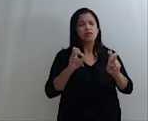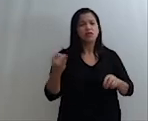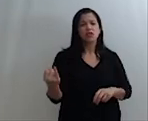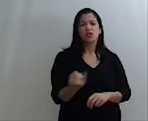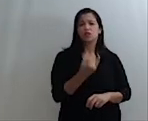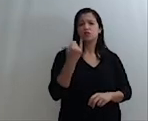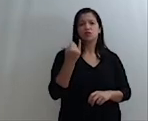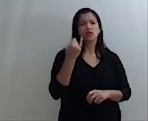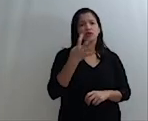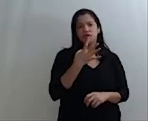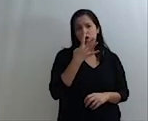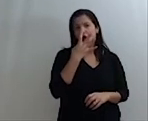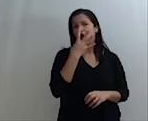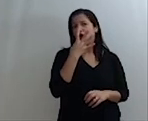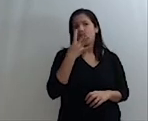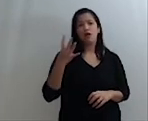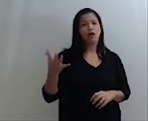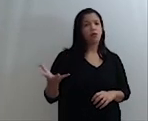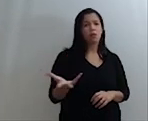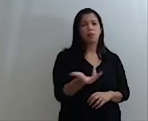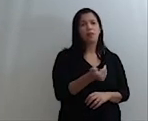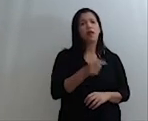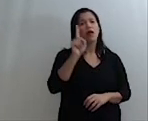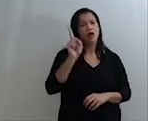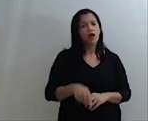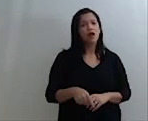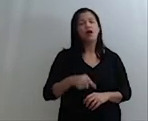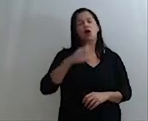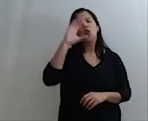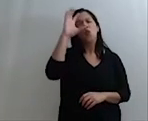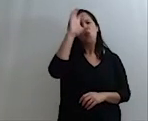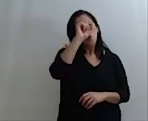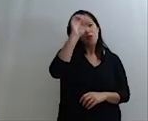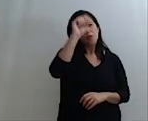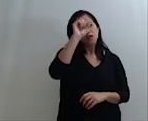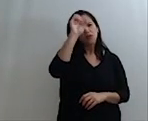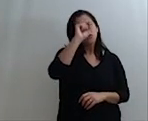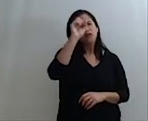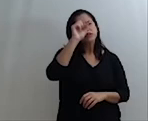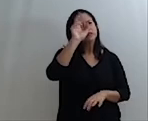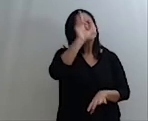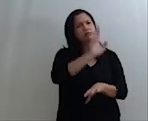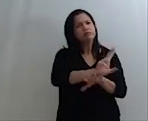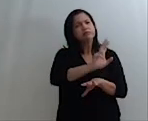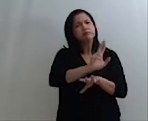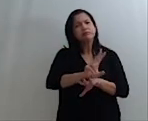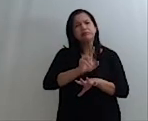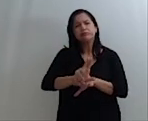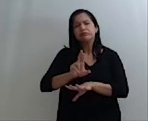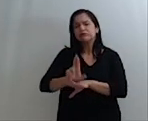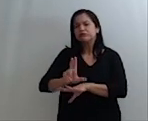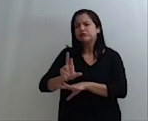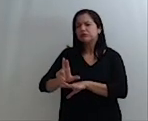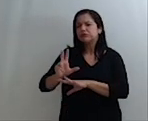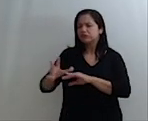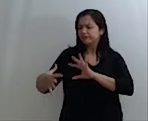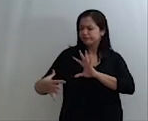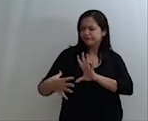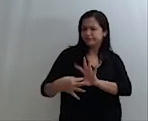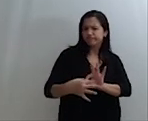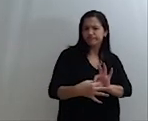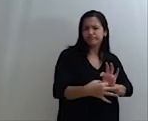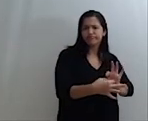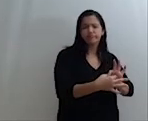impressionantes e é um aprendizado multidisciplinar diversamente de outras questões com as quais o operador do direito se